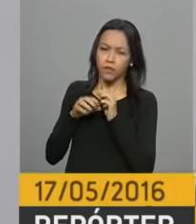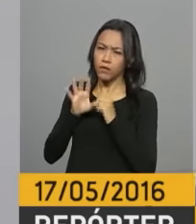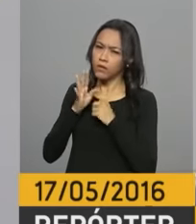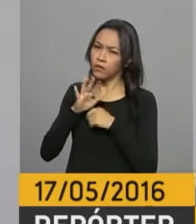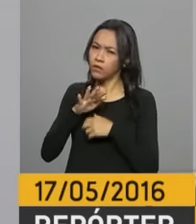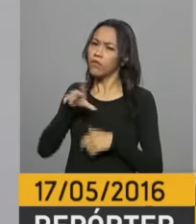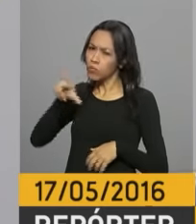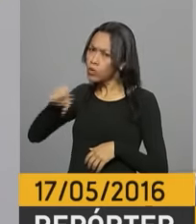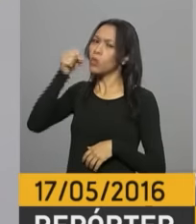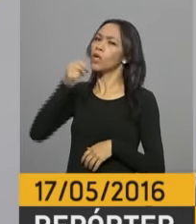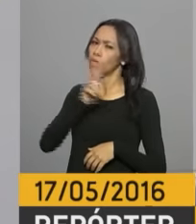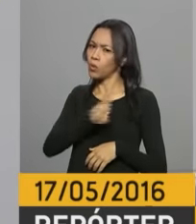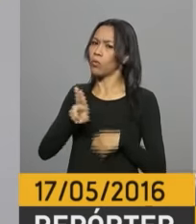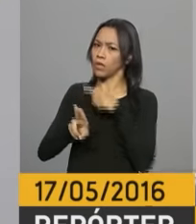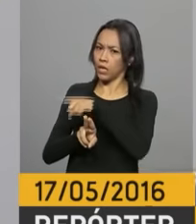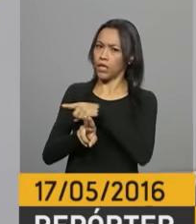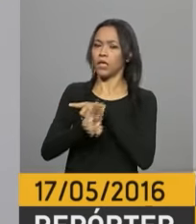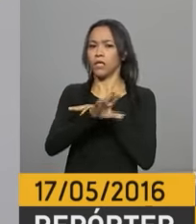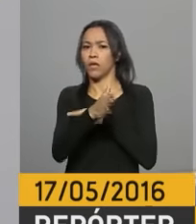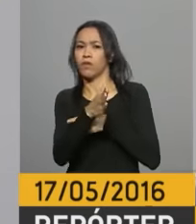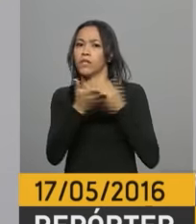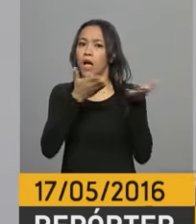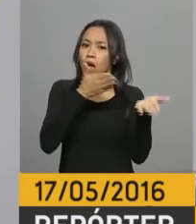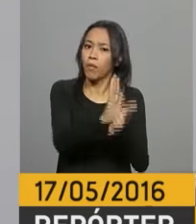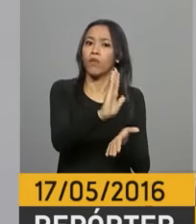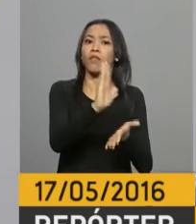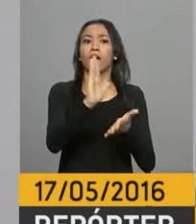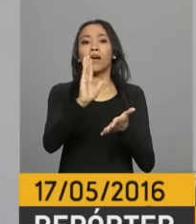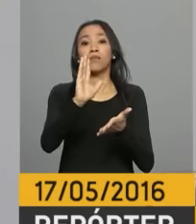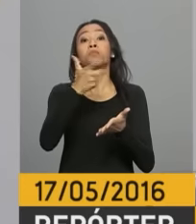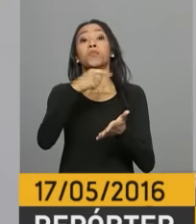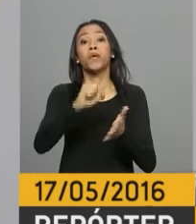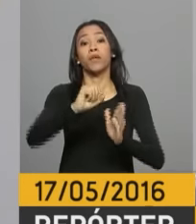e aprovado pelo Senado Federal.